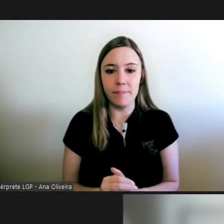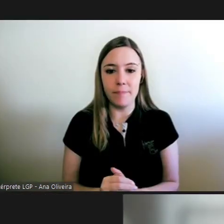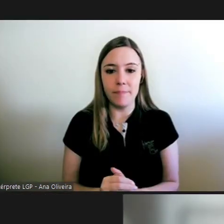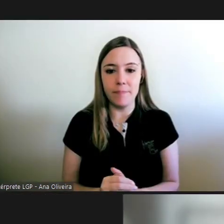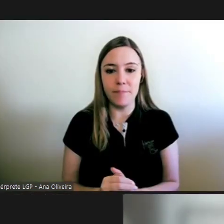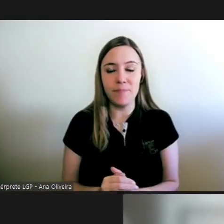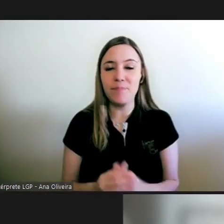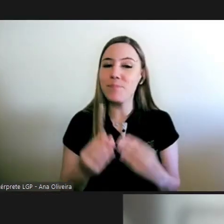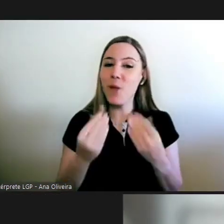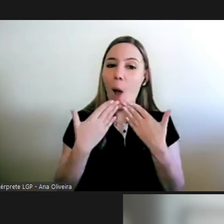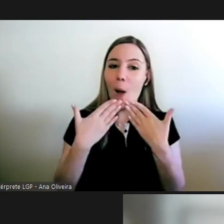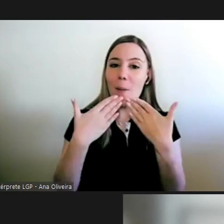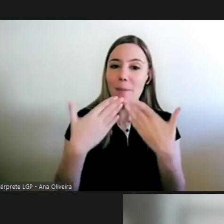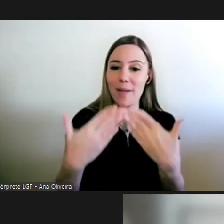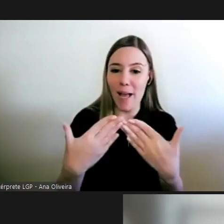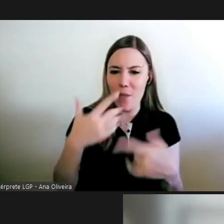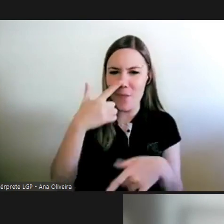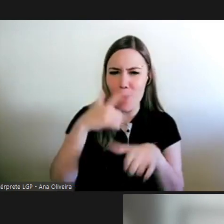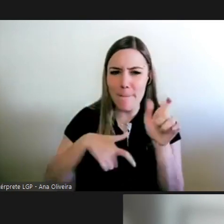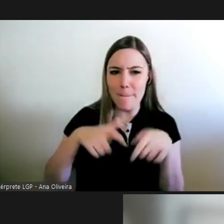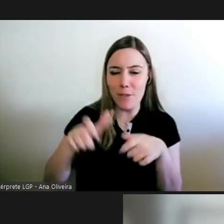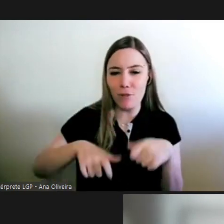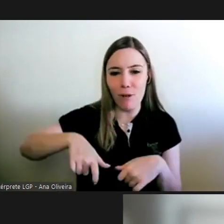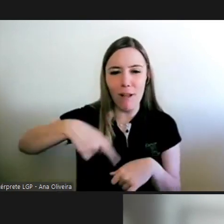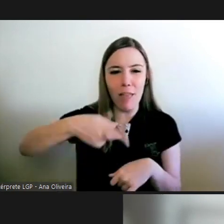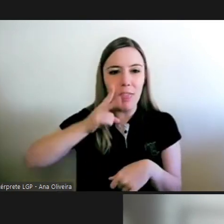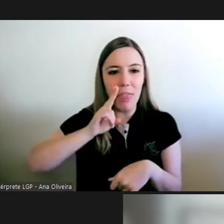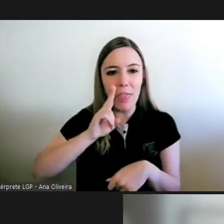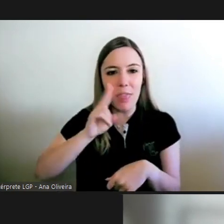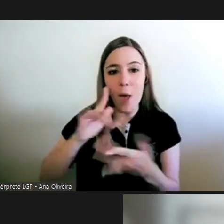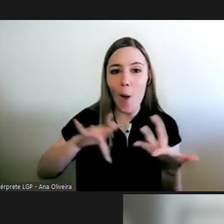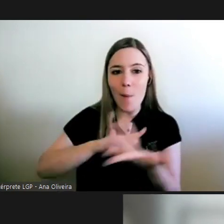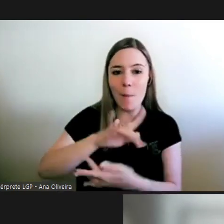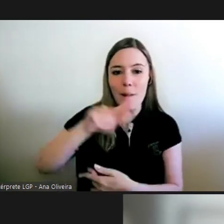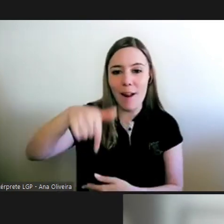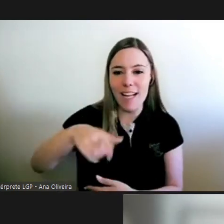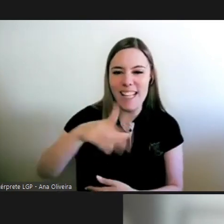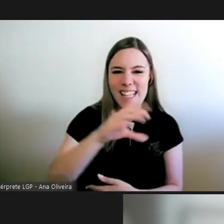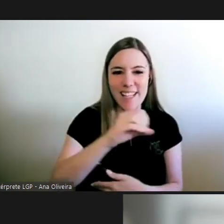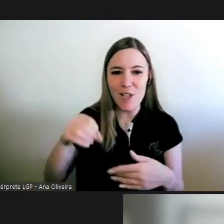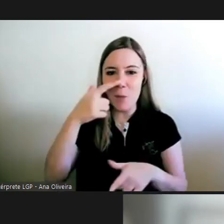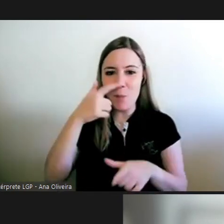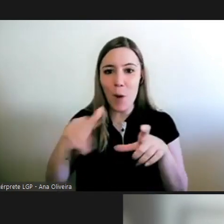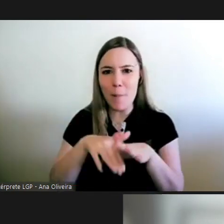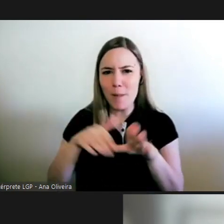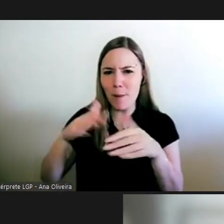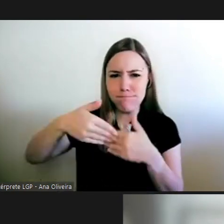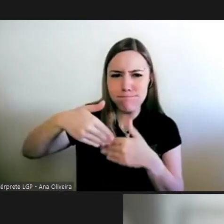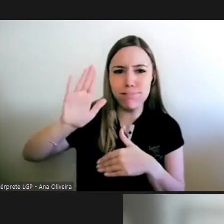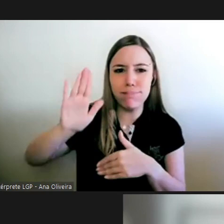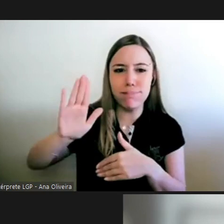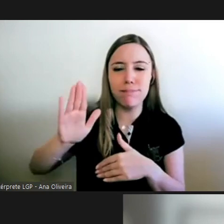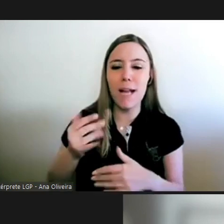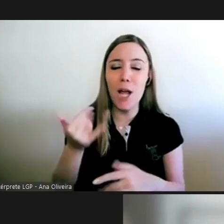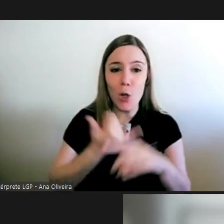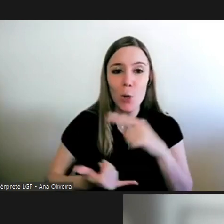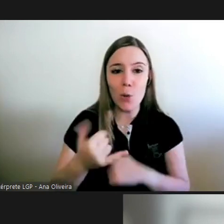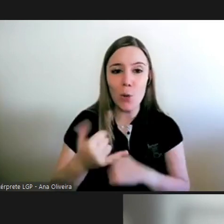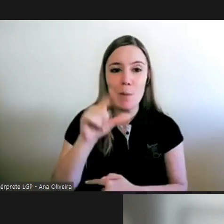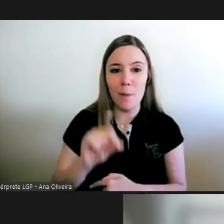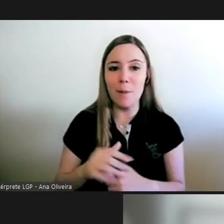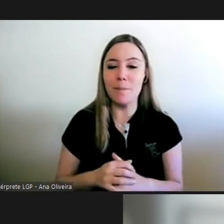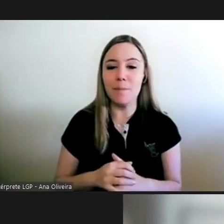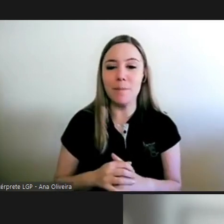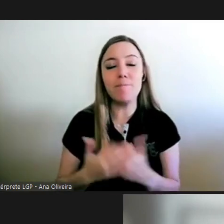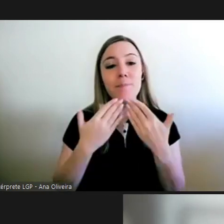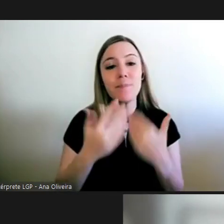Muito obrigada às centenas de pessoas que assistiram a este webinar. Foram mais de 600 participantes em sala e no YouTube.